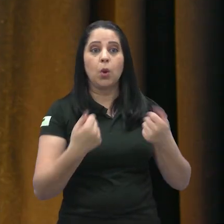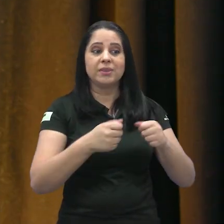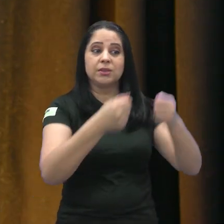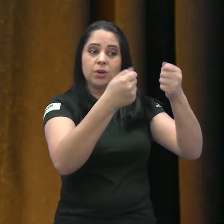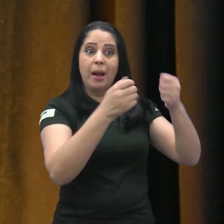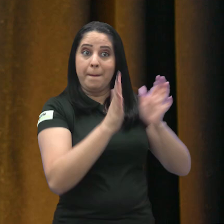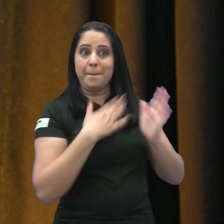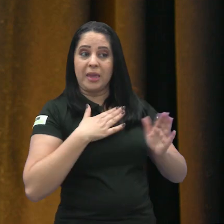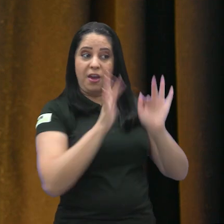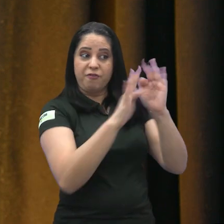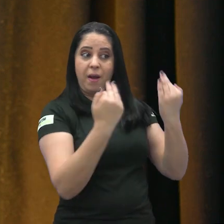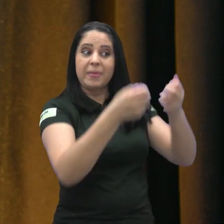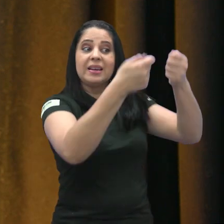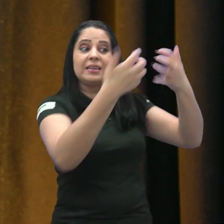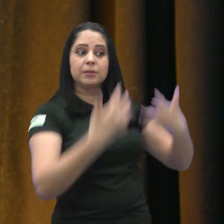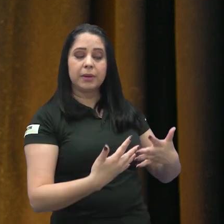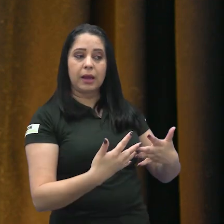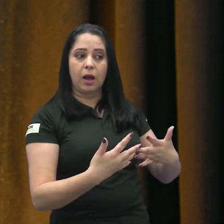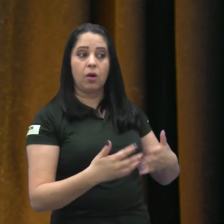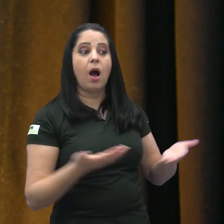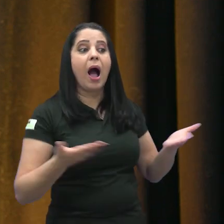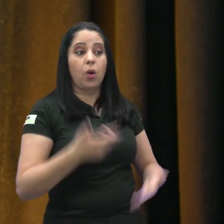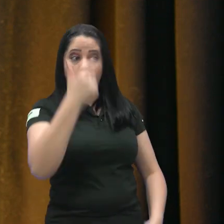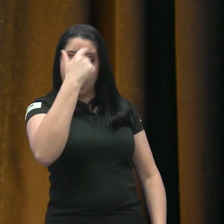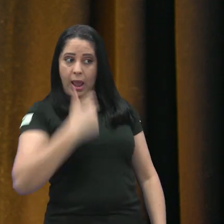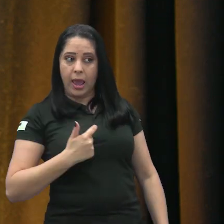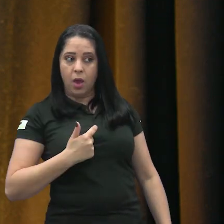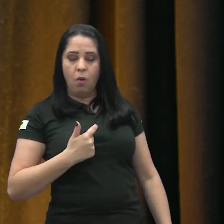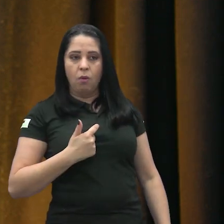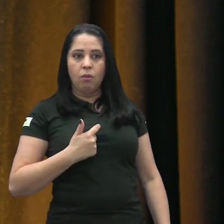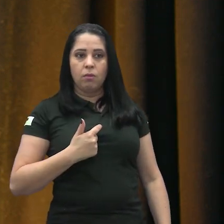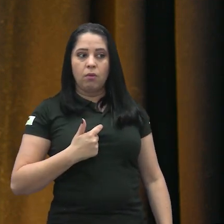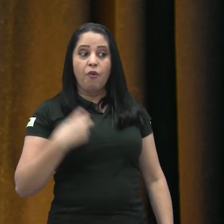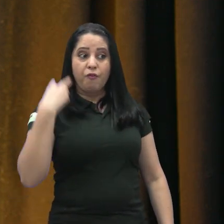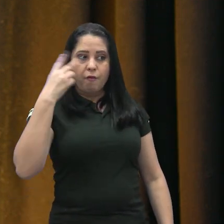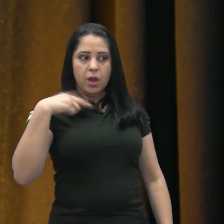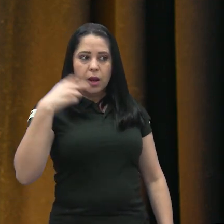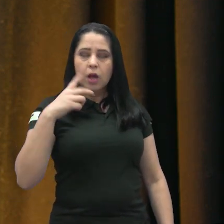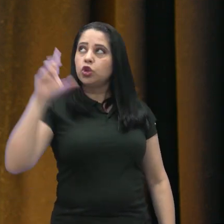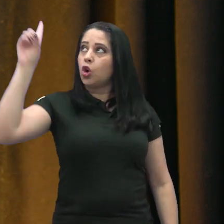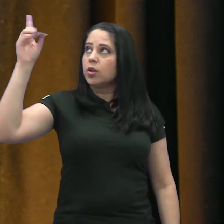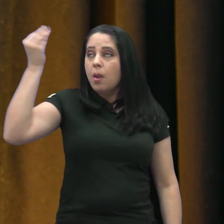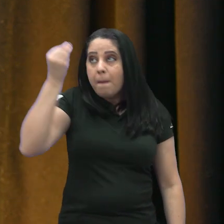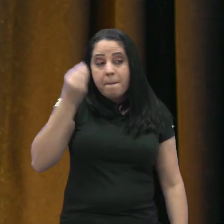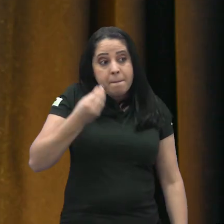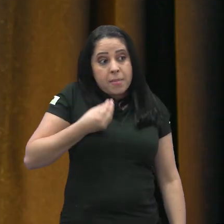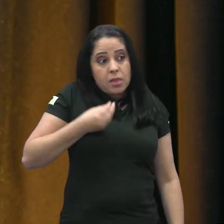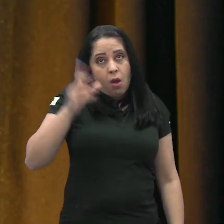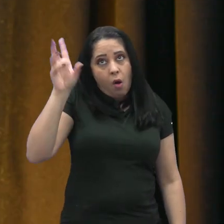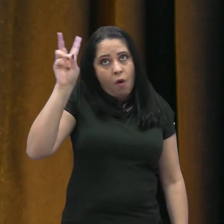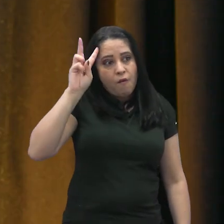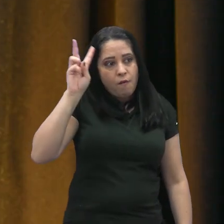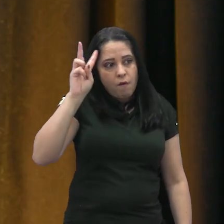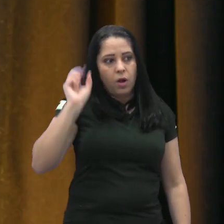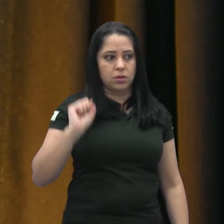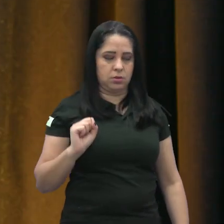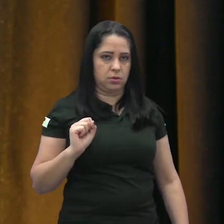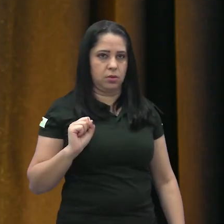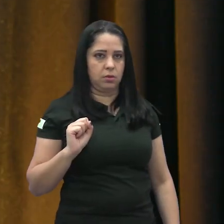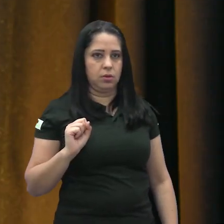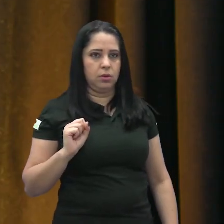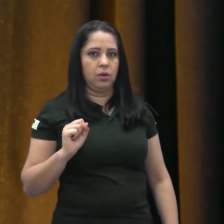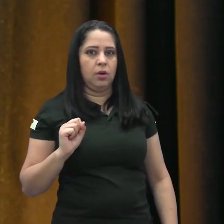É explicar para a família quem é você, que você é um vocacionado. Eu me considero um vocacionado. Sim. E quando